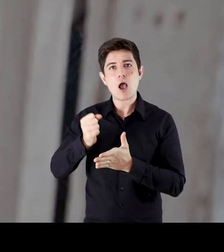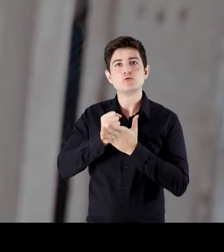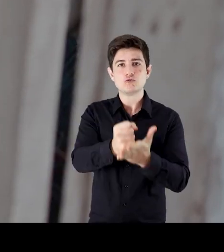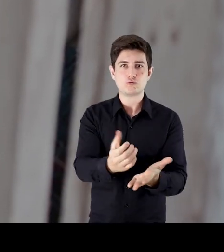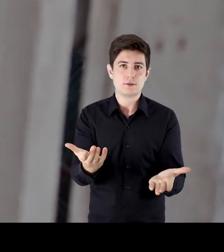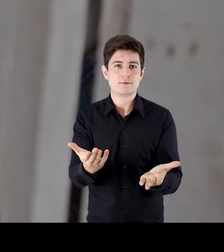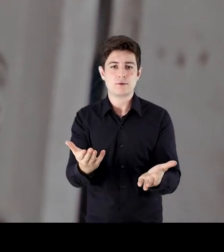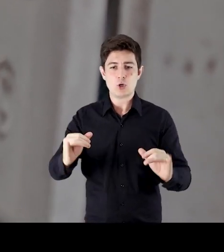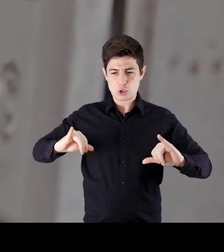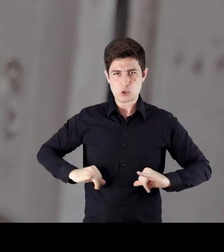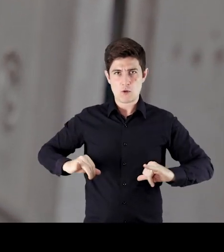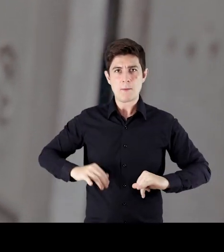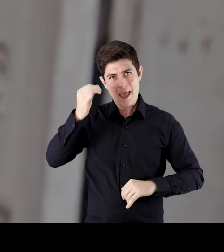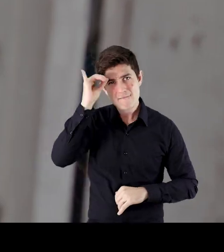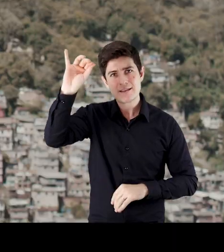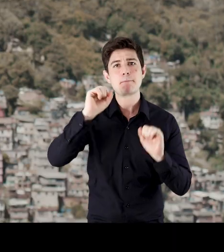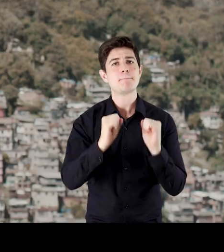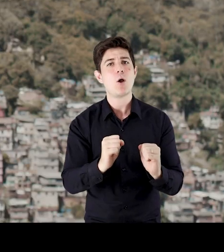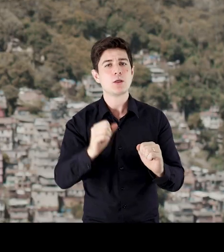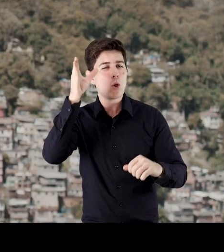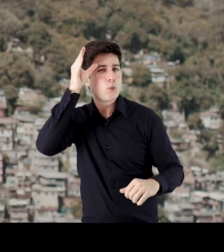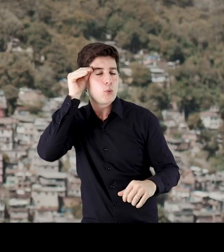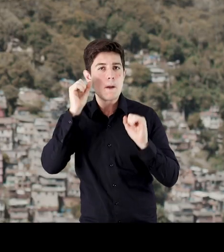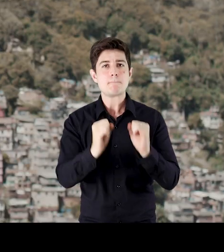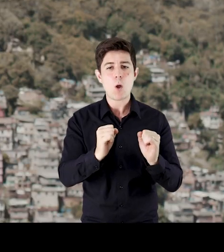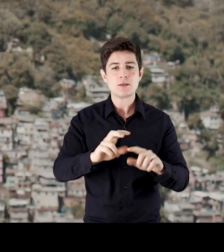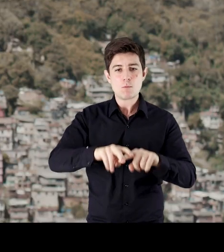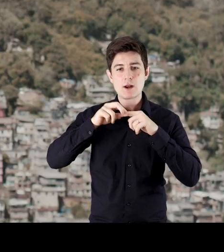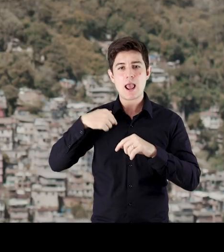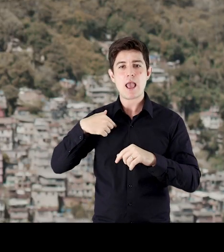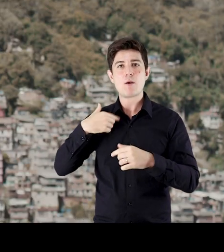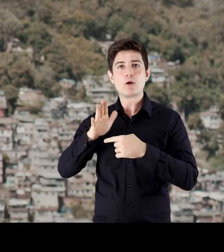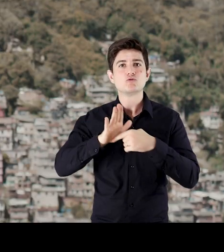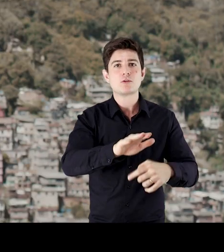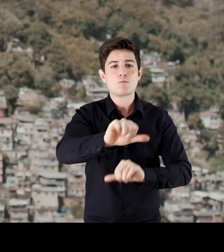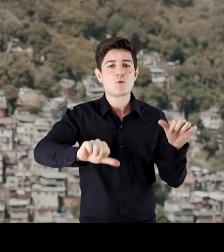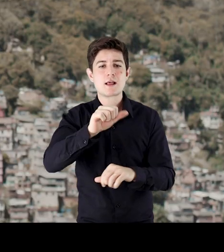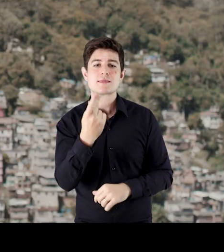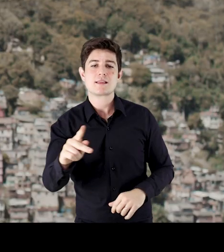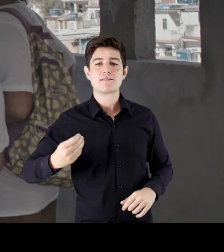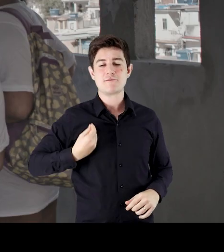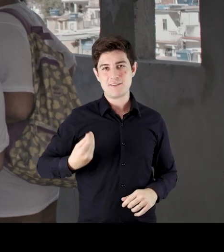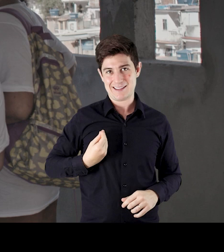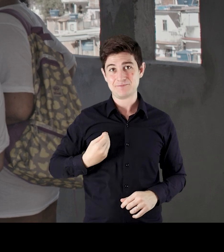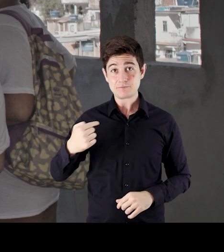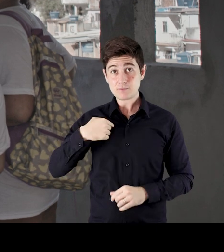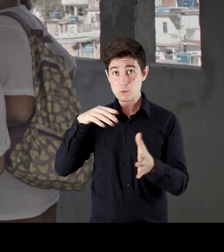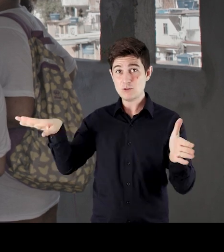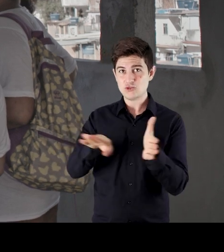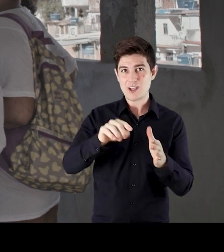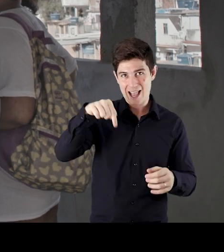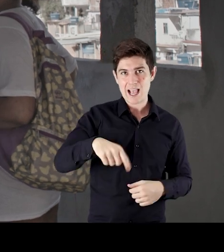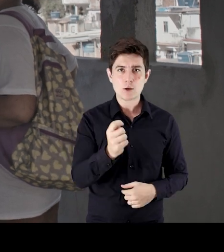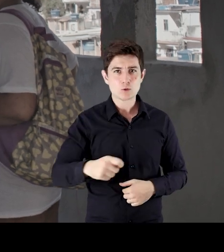ajudar com que um sofrimento pode ser prevenido ou pode ser aliviado, porque eu levantei para modificar a vida dele. E eu cheguei